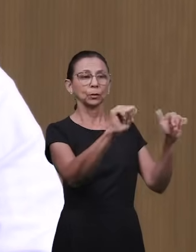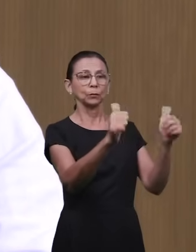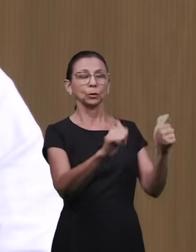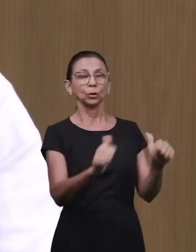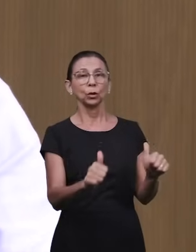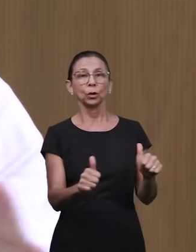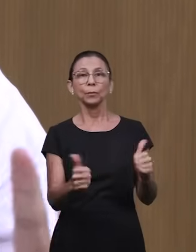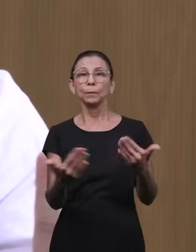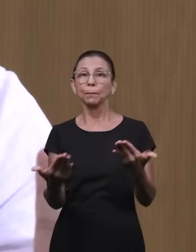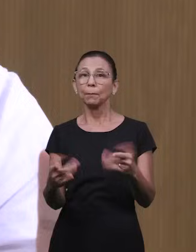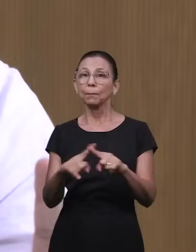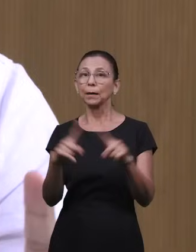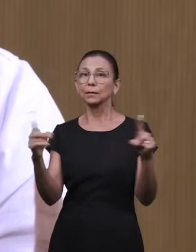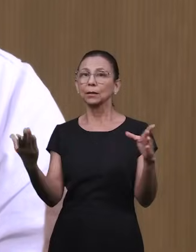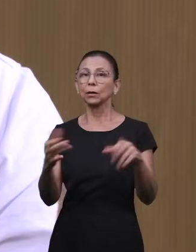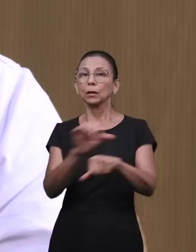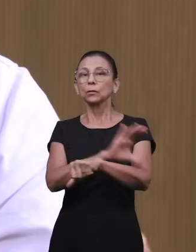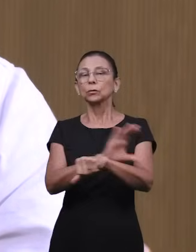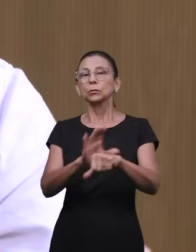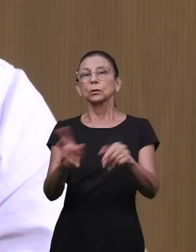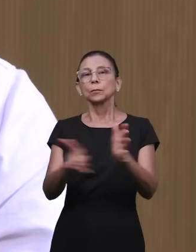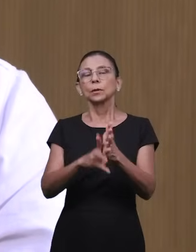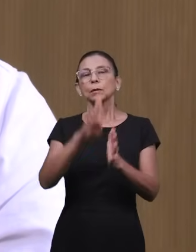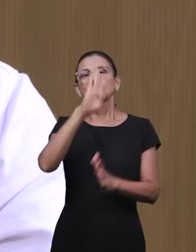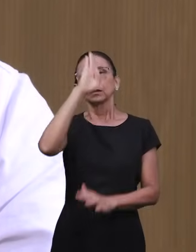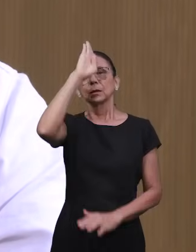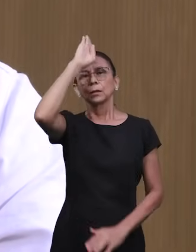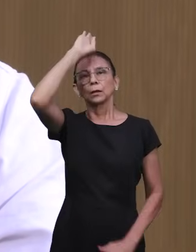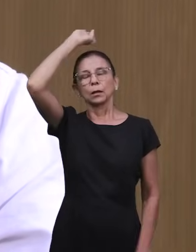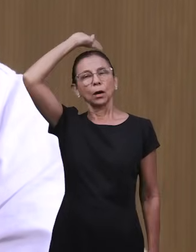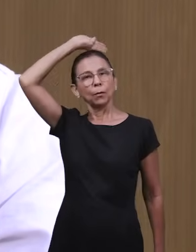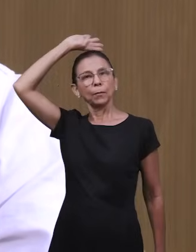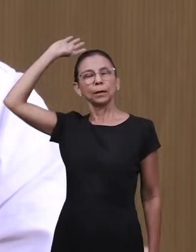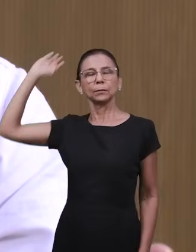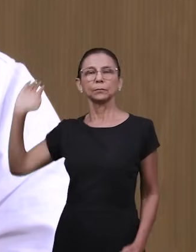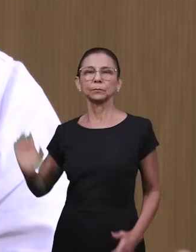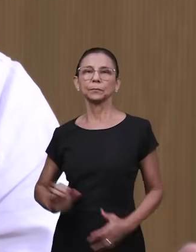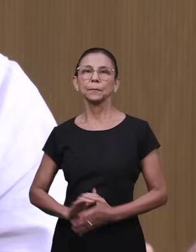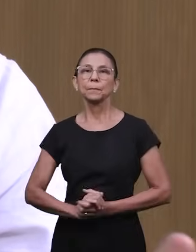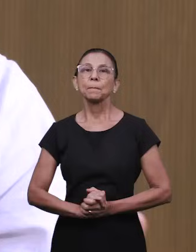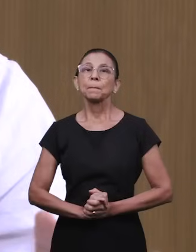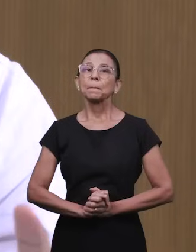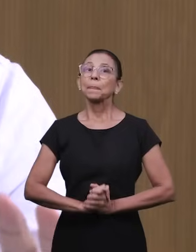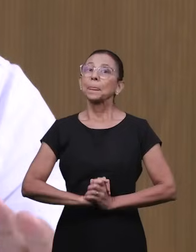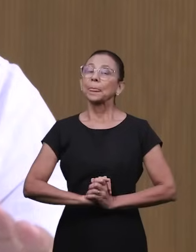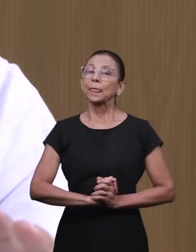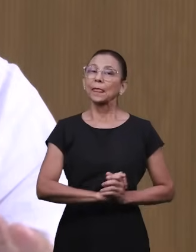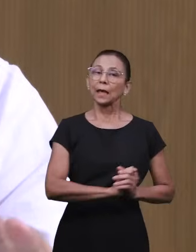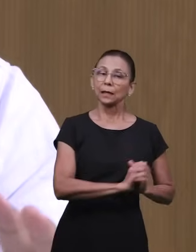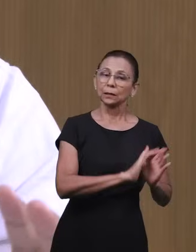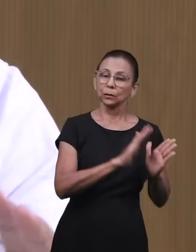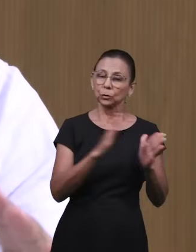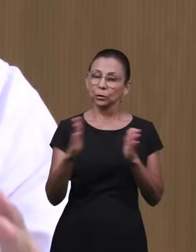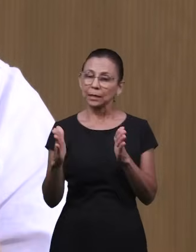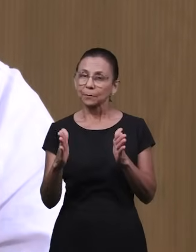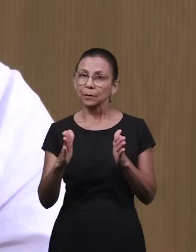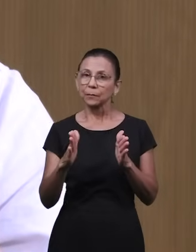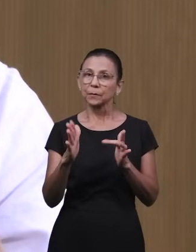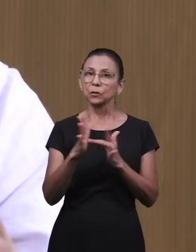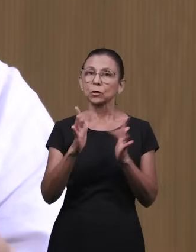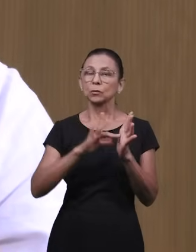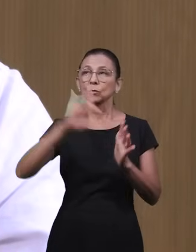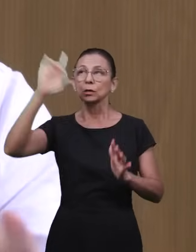romana. Então, quando o Senhor Jesus vem, ele se coloca como